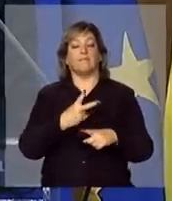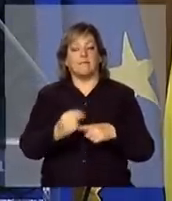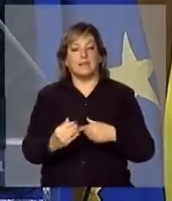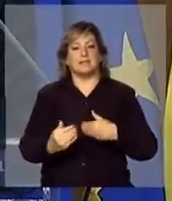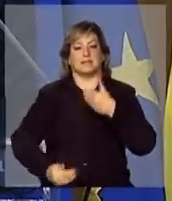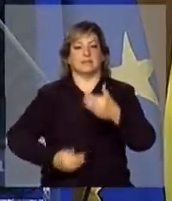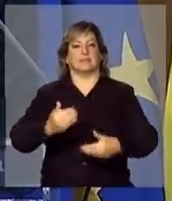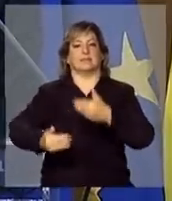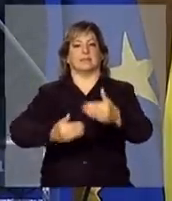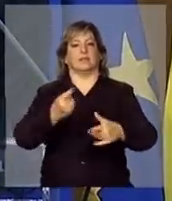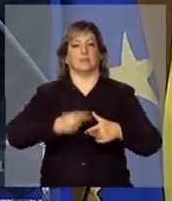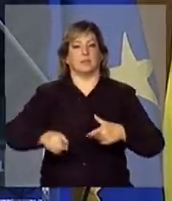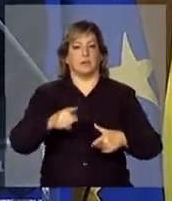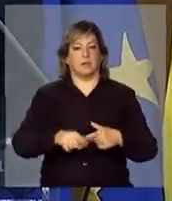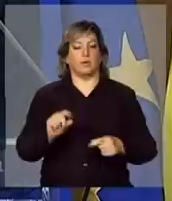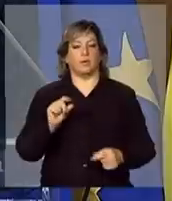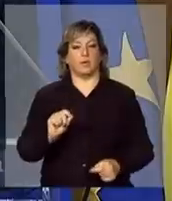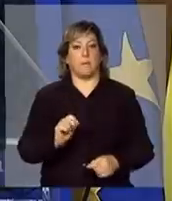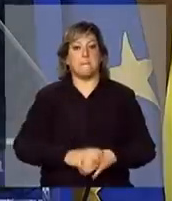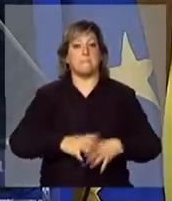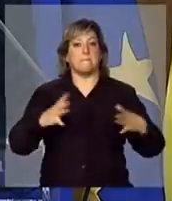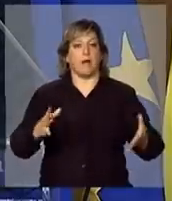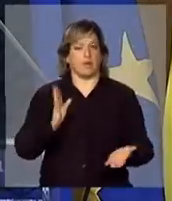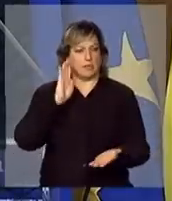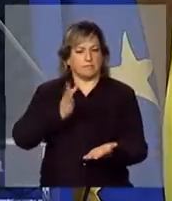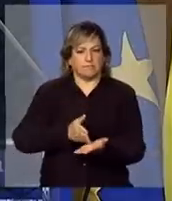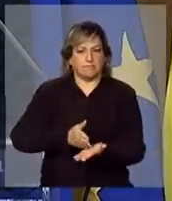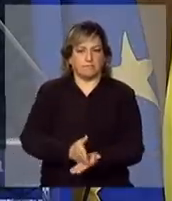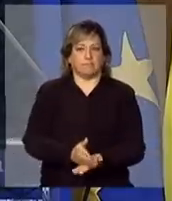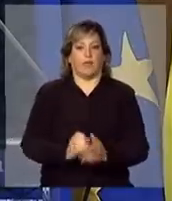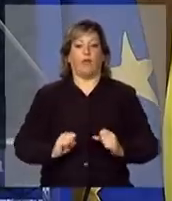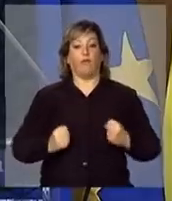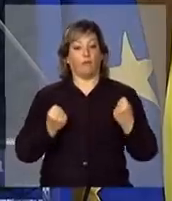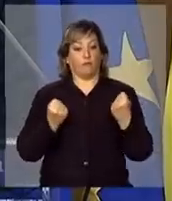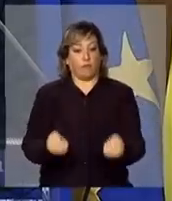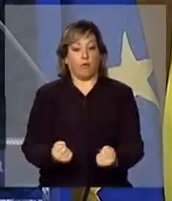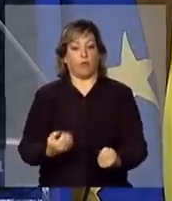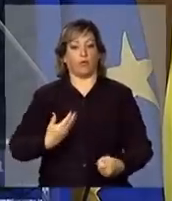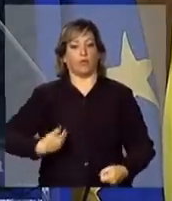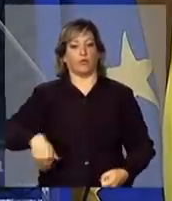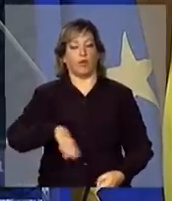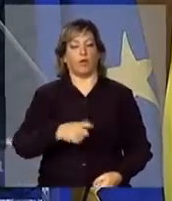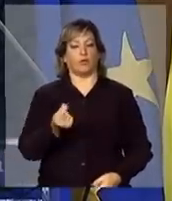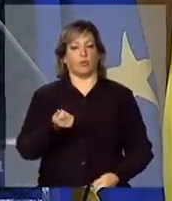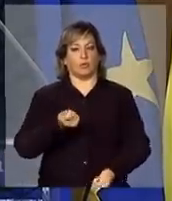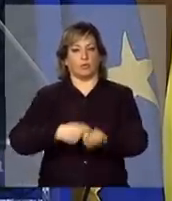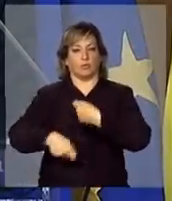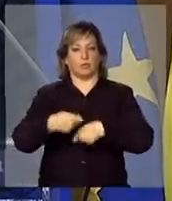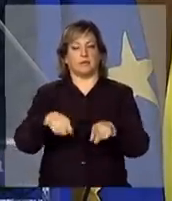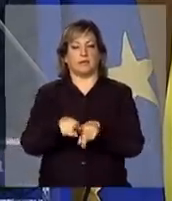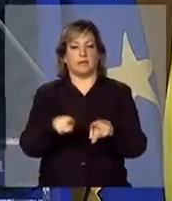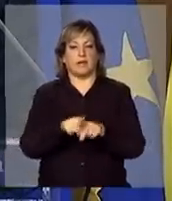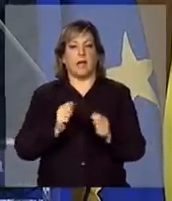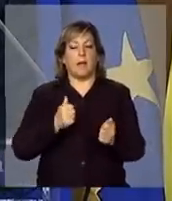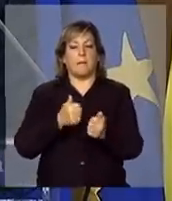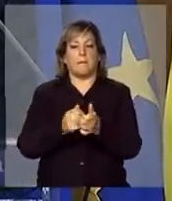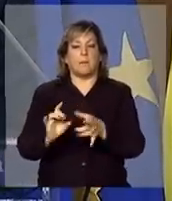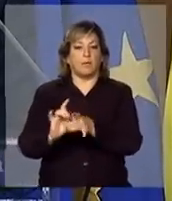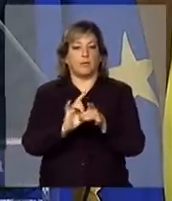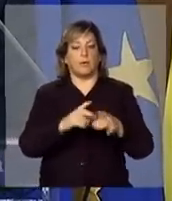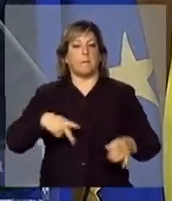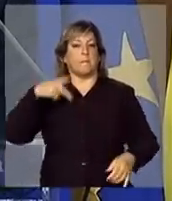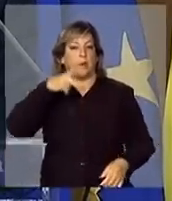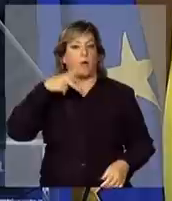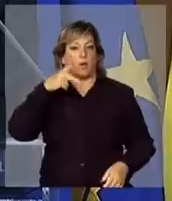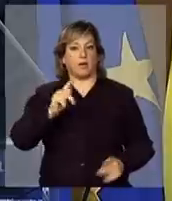nossa União Econômica e Monetária com maior determinação a fim de reforçarmos o nosso arcabouço financeiro e assim aproximar de modo convergente nossas